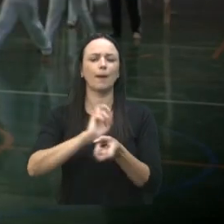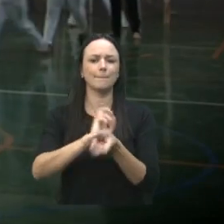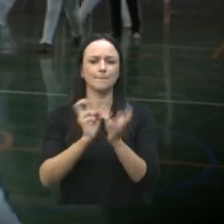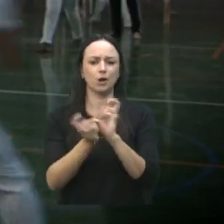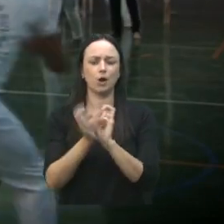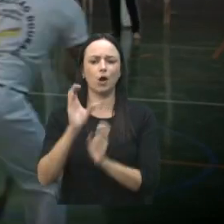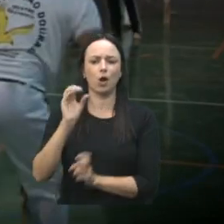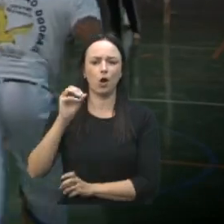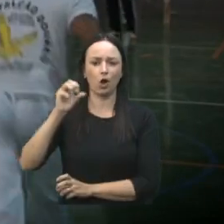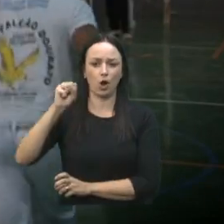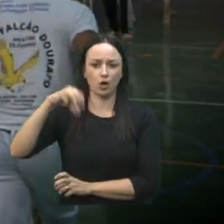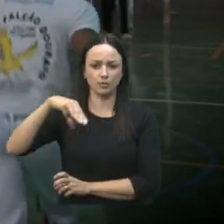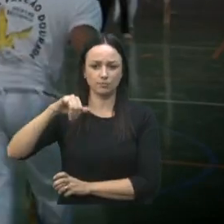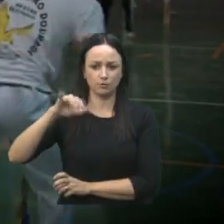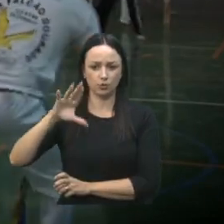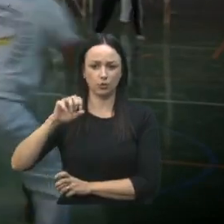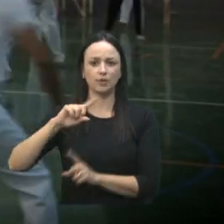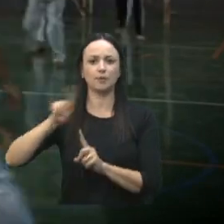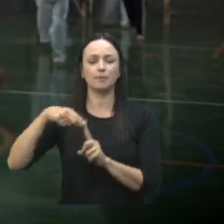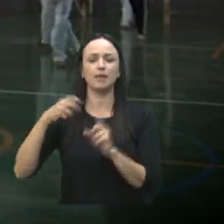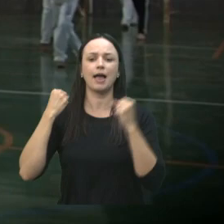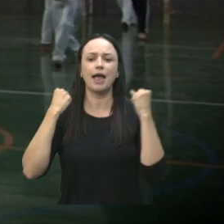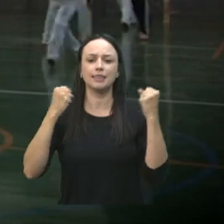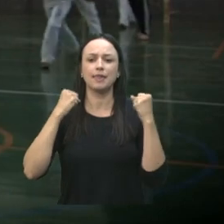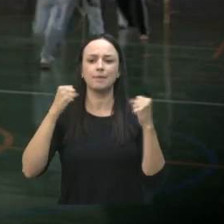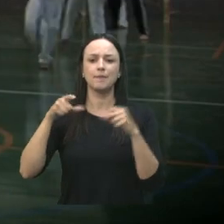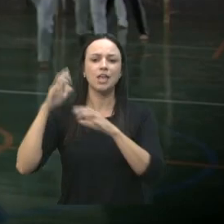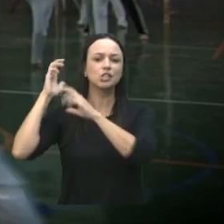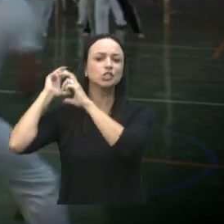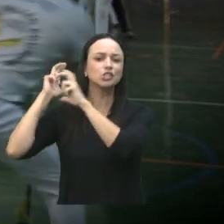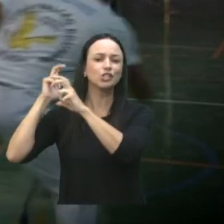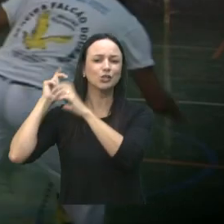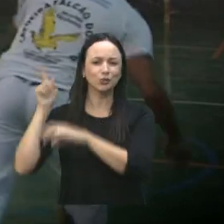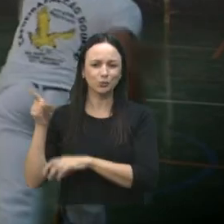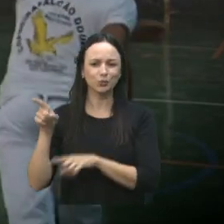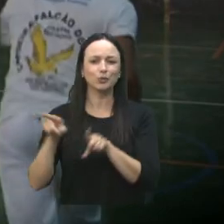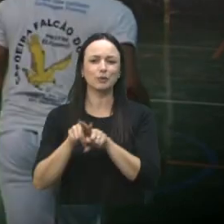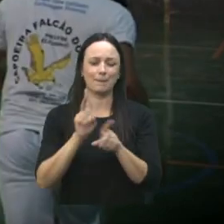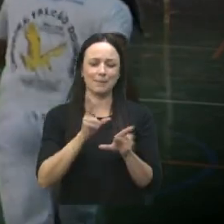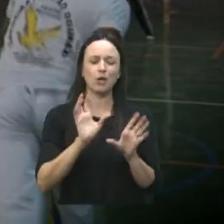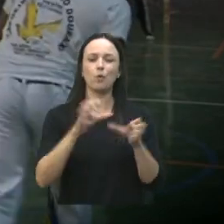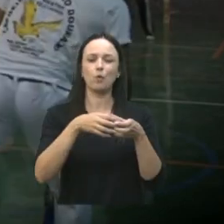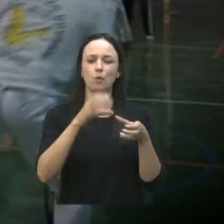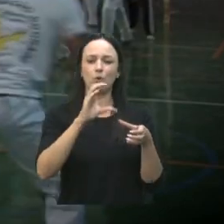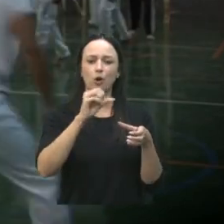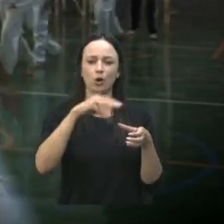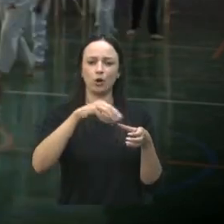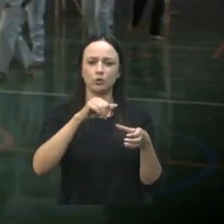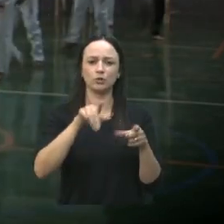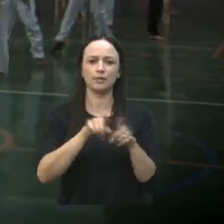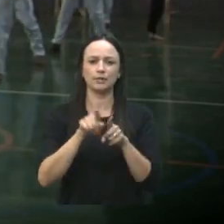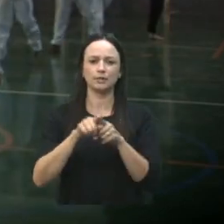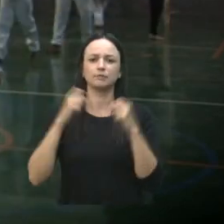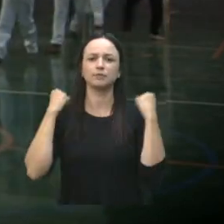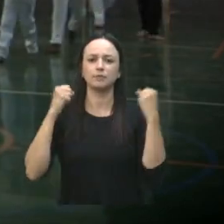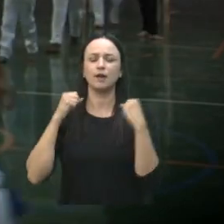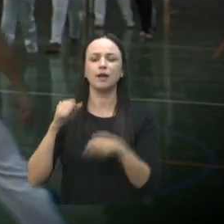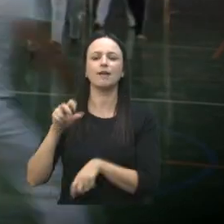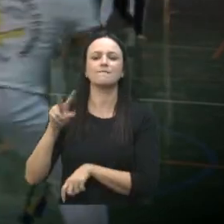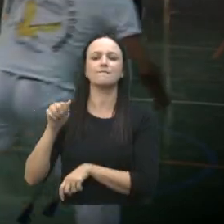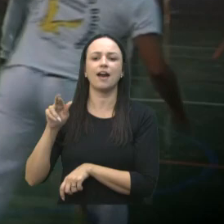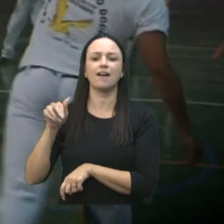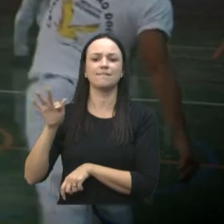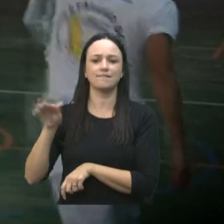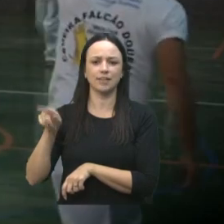dei aula na academia do Tito Colá, mais ou menos pela Cósmico, né? E também na academia Varf, que era do Doriva, usando o nome